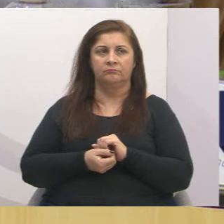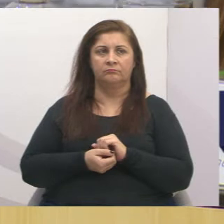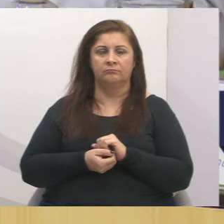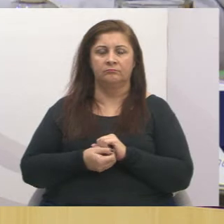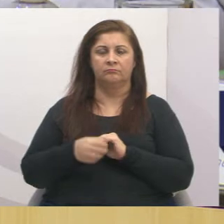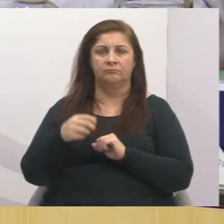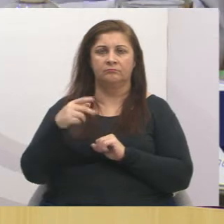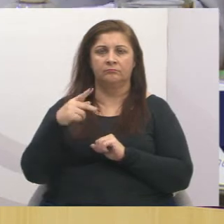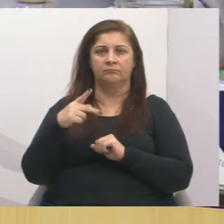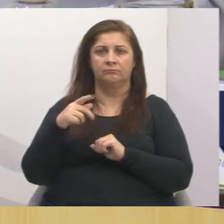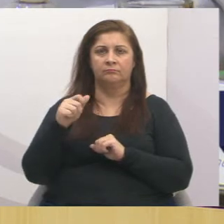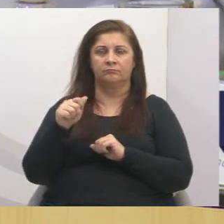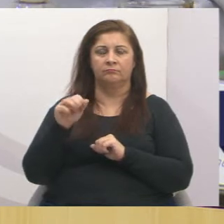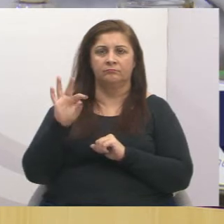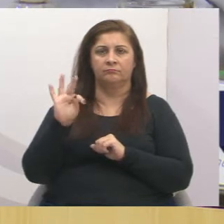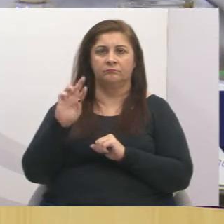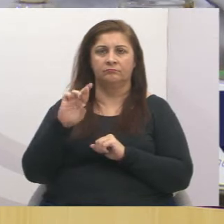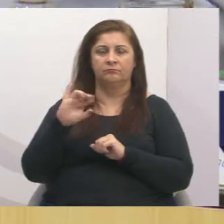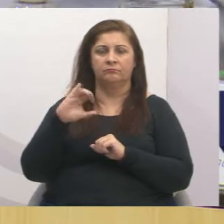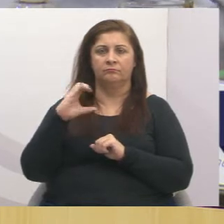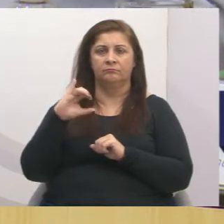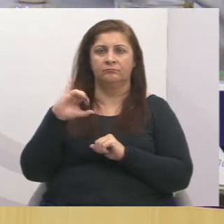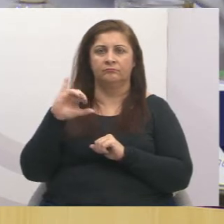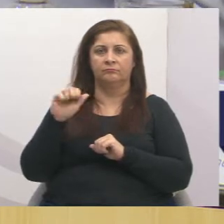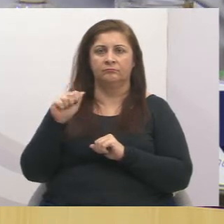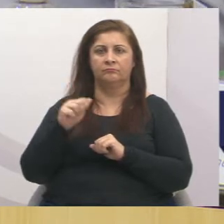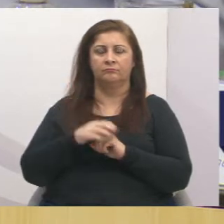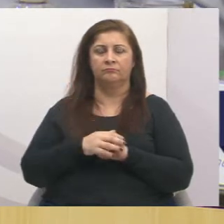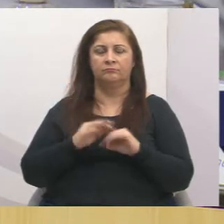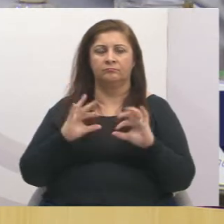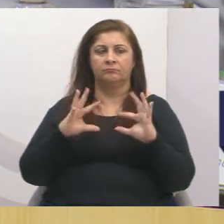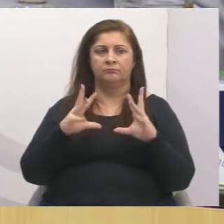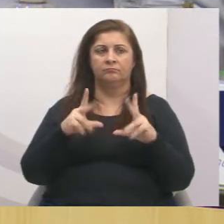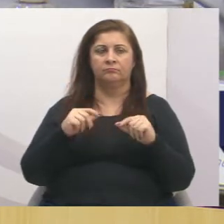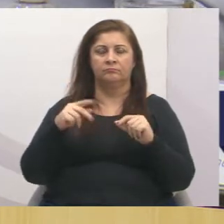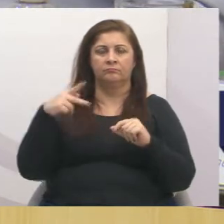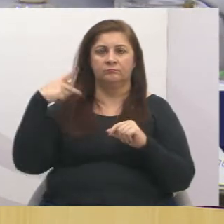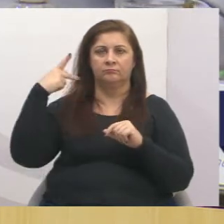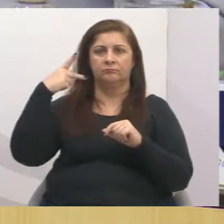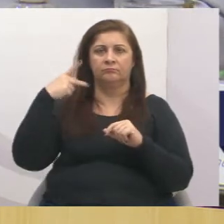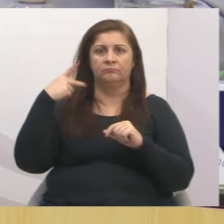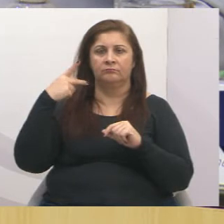Patrícia Juliane, e também todos os vereadores e